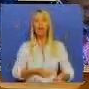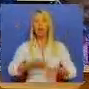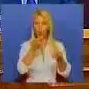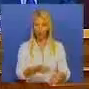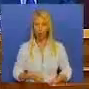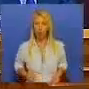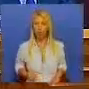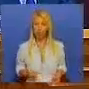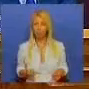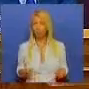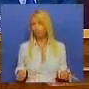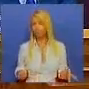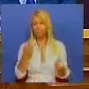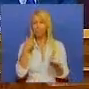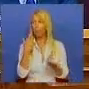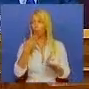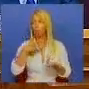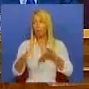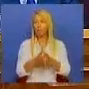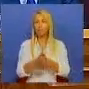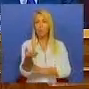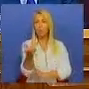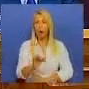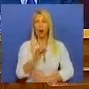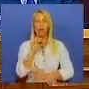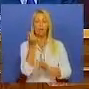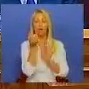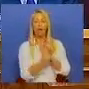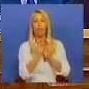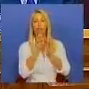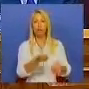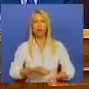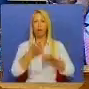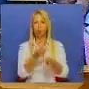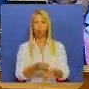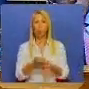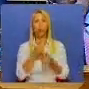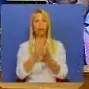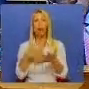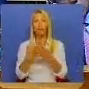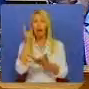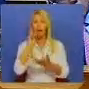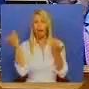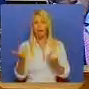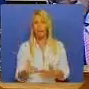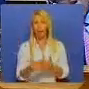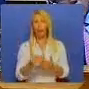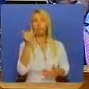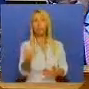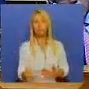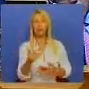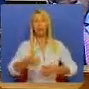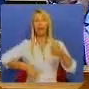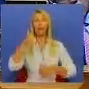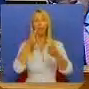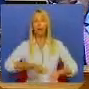o desperdício dos fundos comunitários para a agricultura, a dilação das candidaturas dos agricultores até